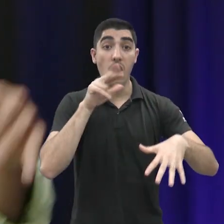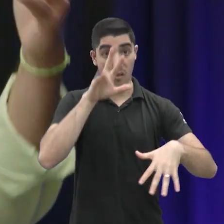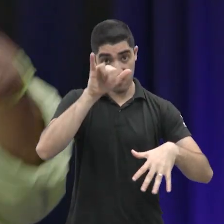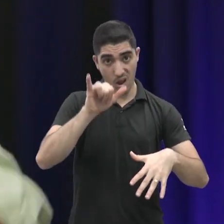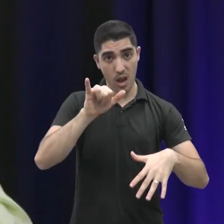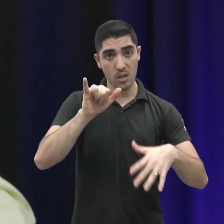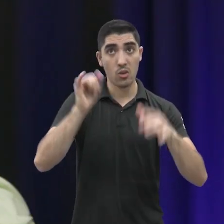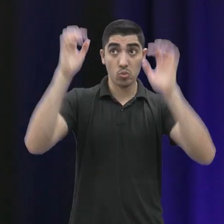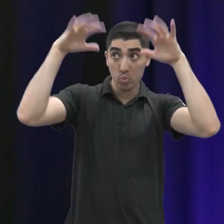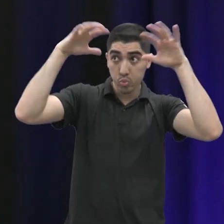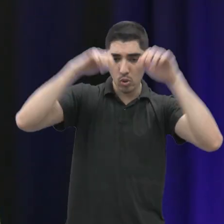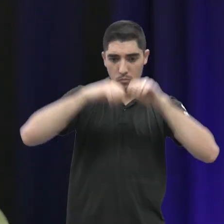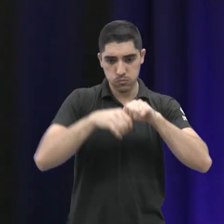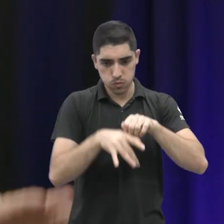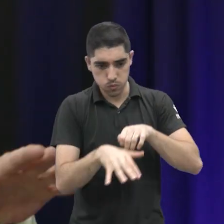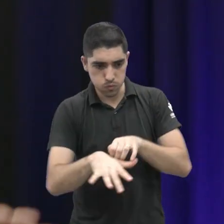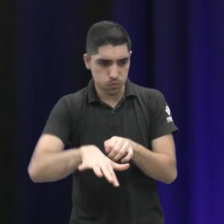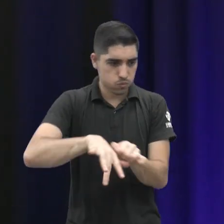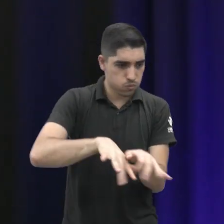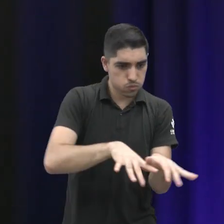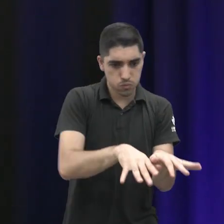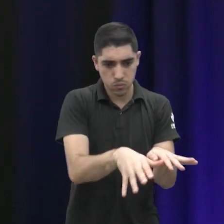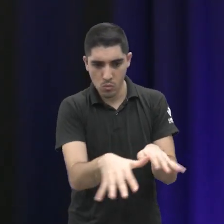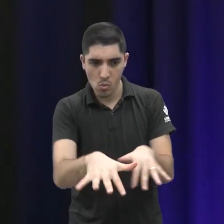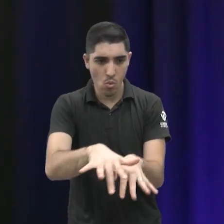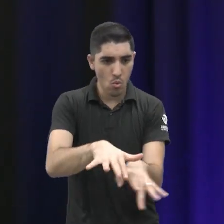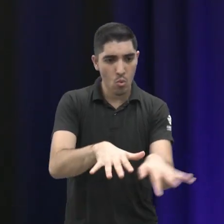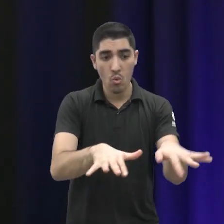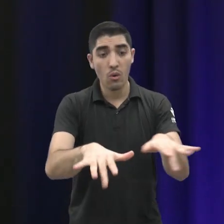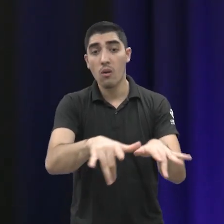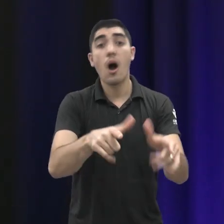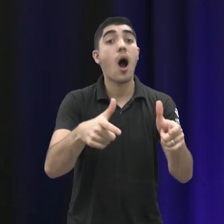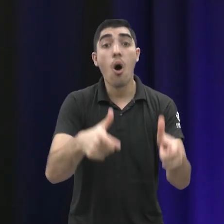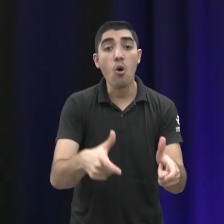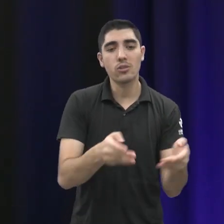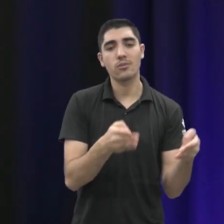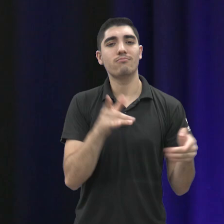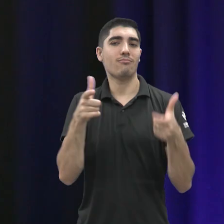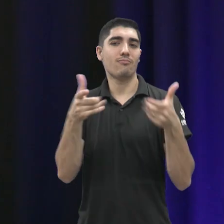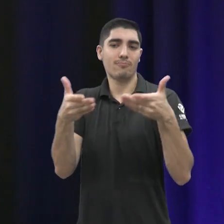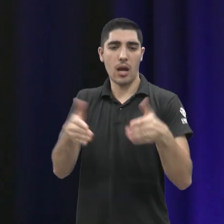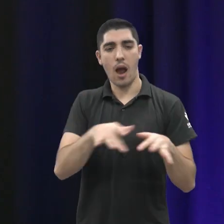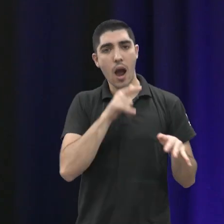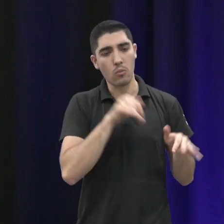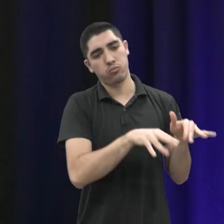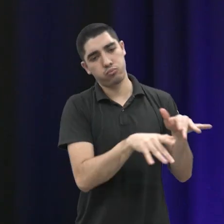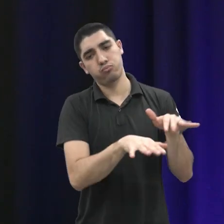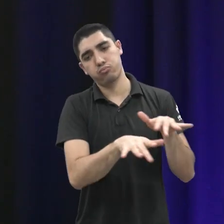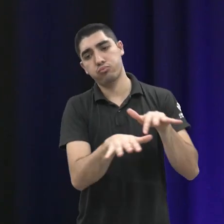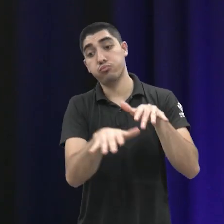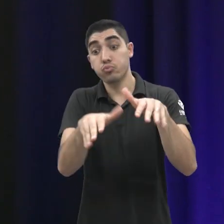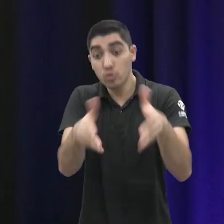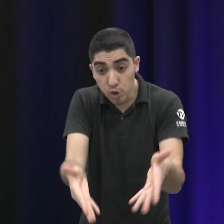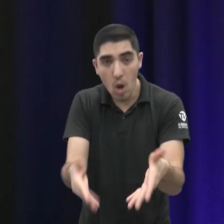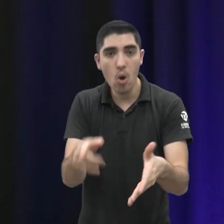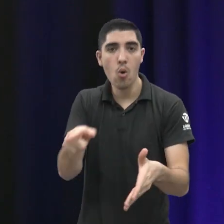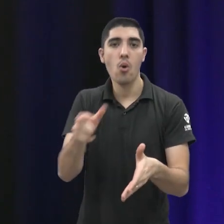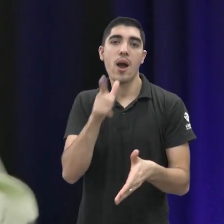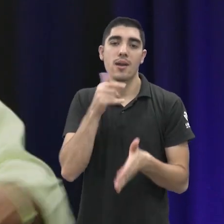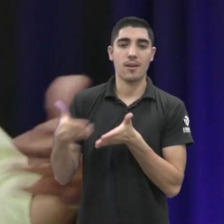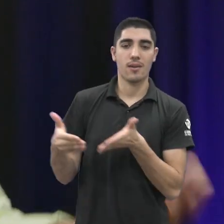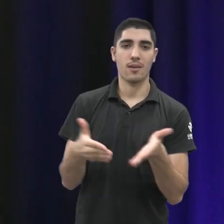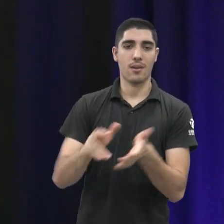por gravidade. E esses caminhos vão levar aos rios, no final das contas. E ela passa por a cidade e leva toda